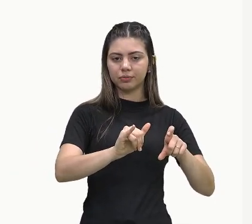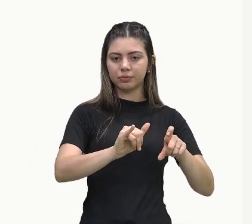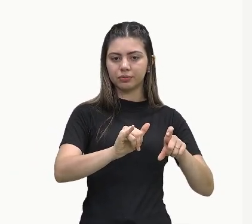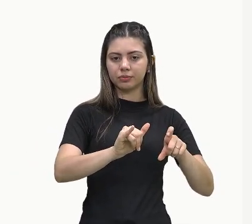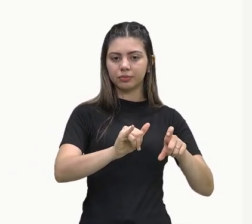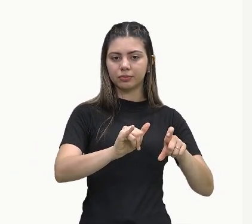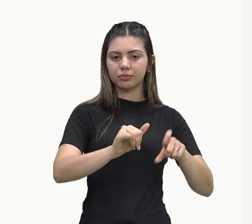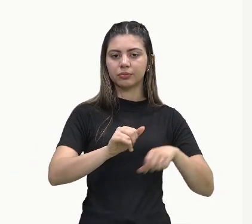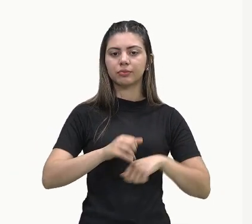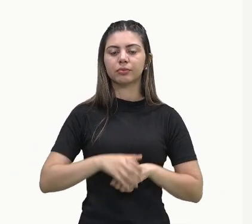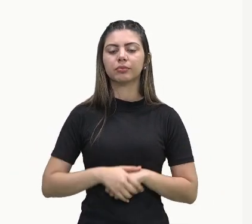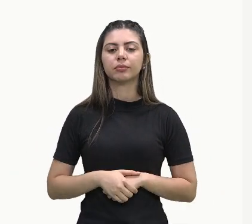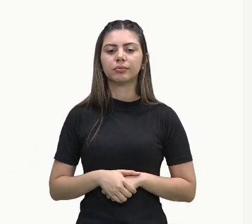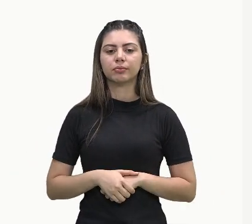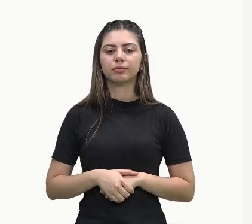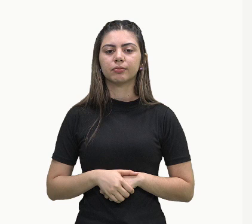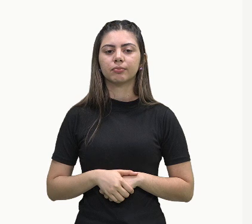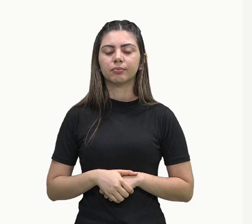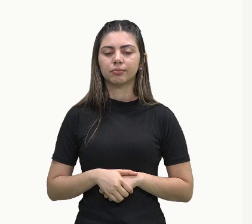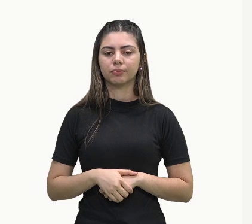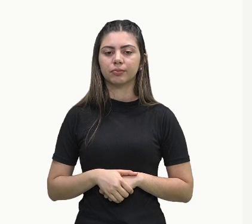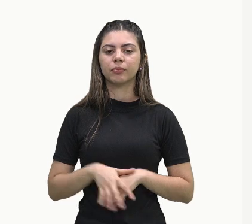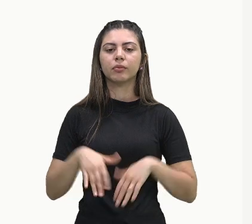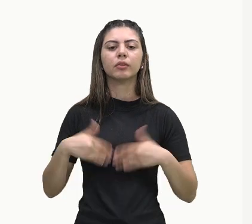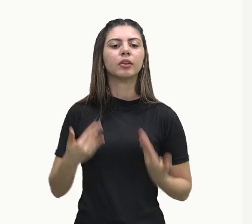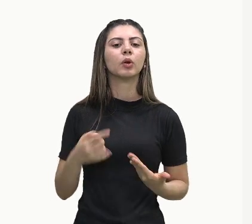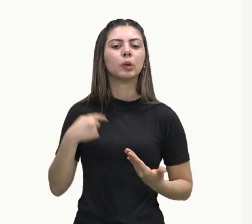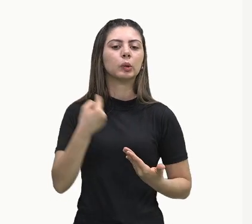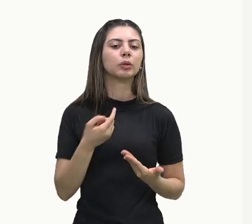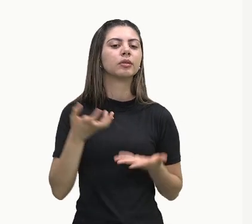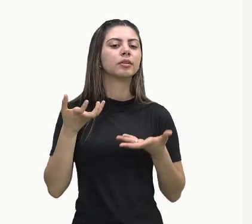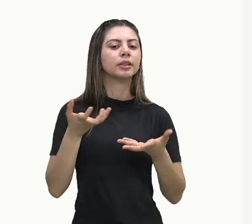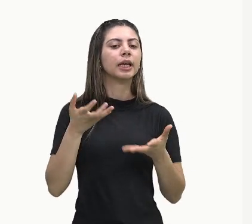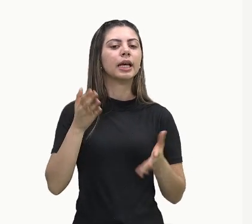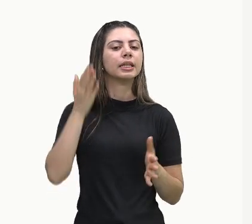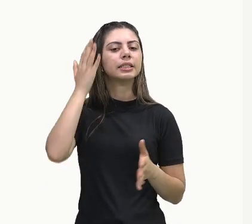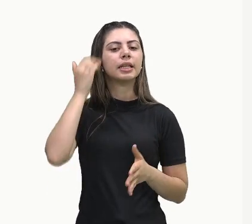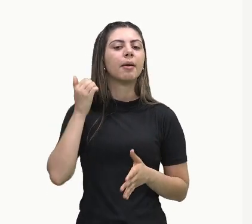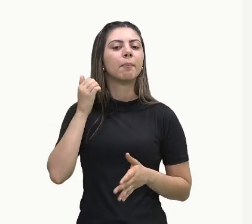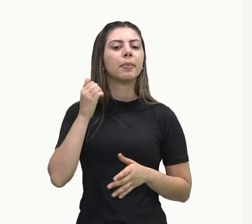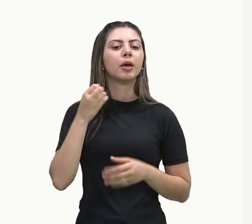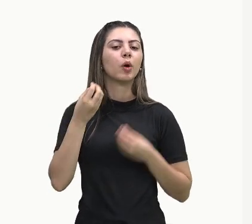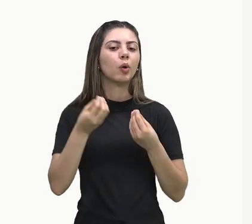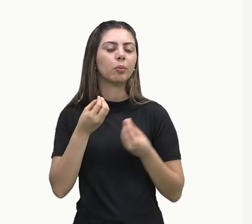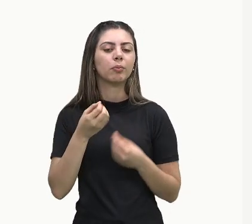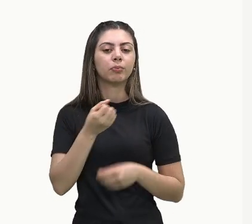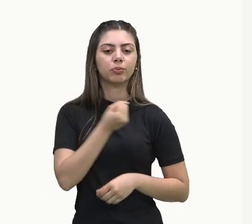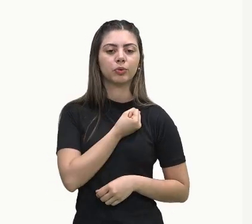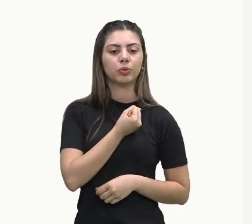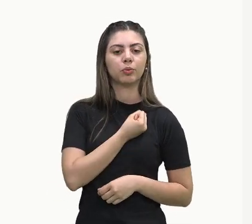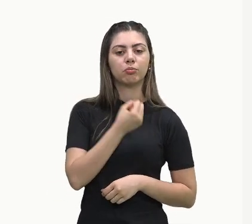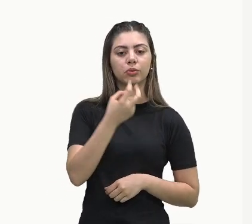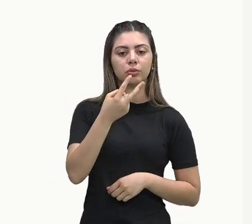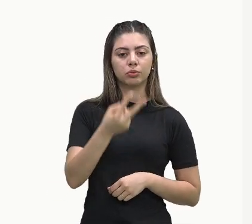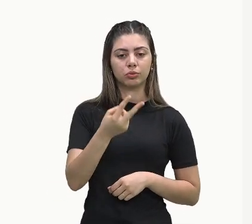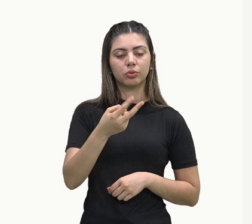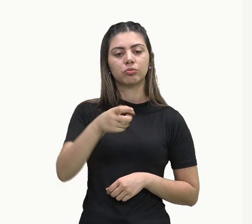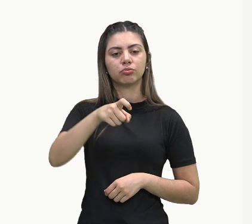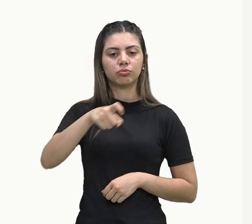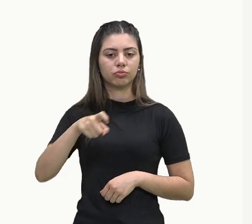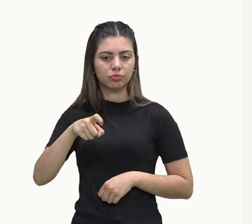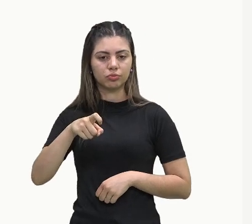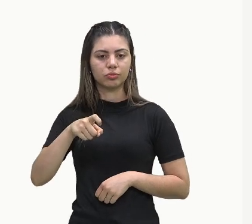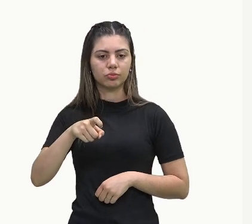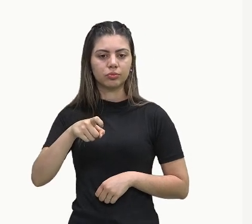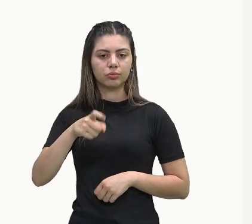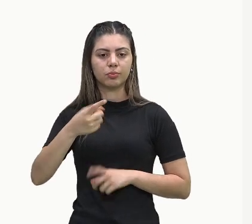certo Qual é o nosso coeficiente aqui angular 2 x né